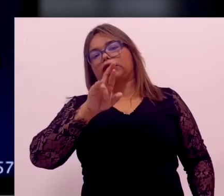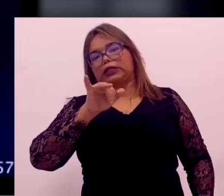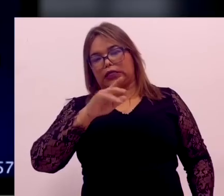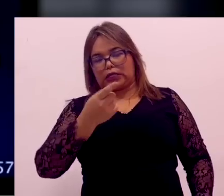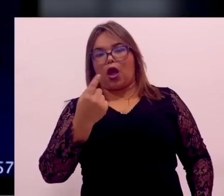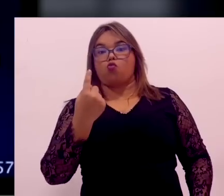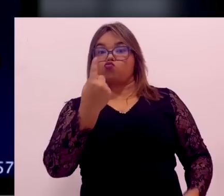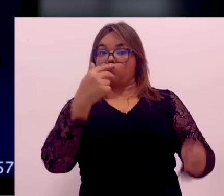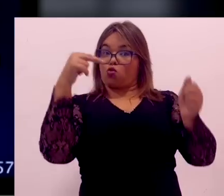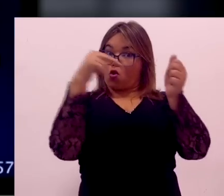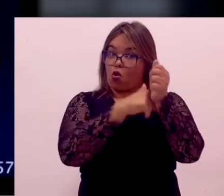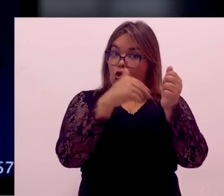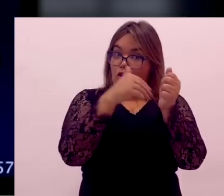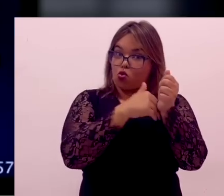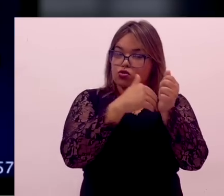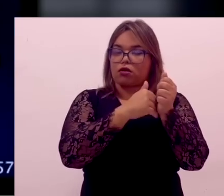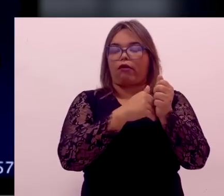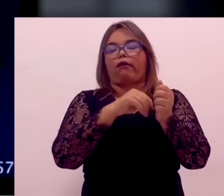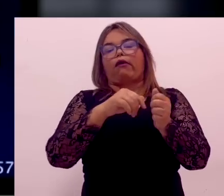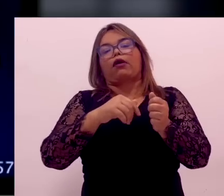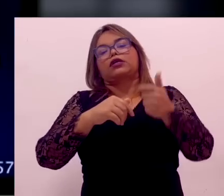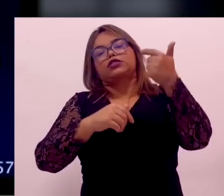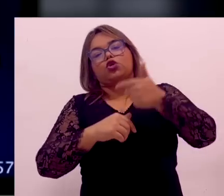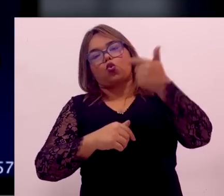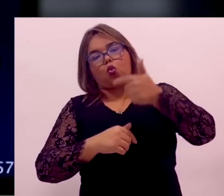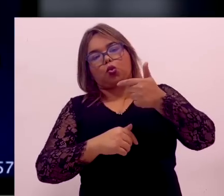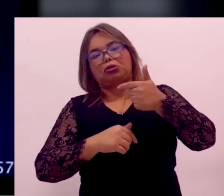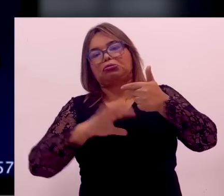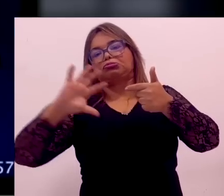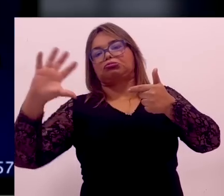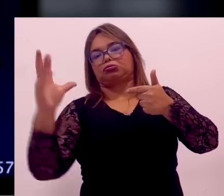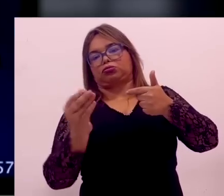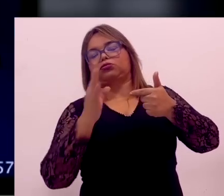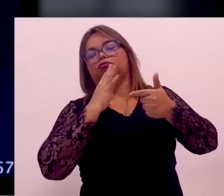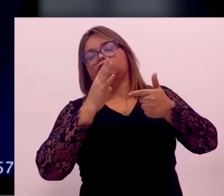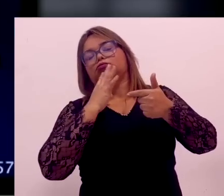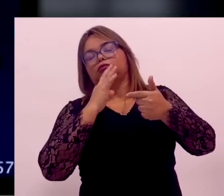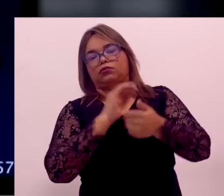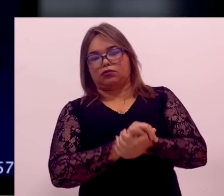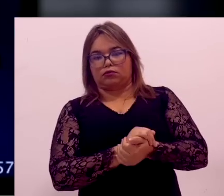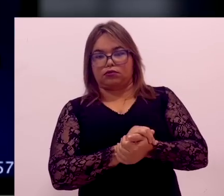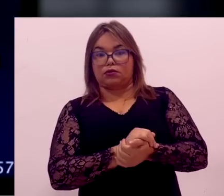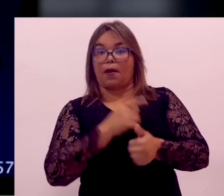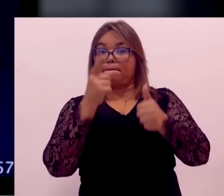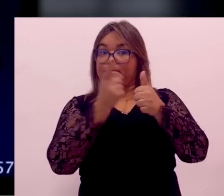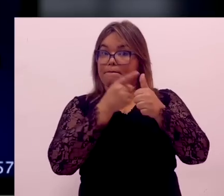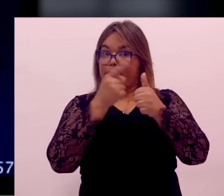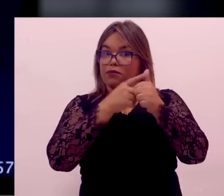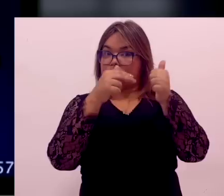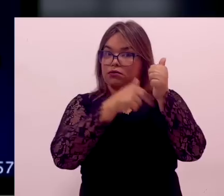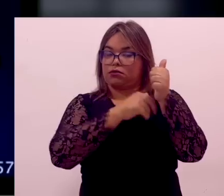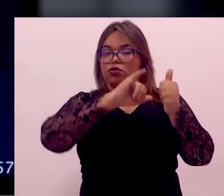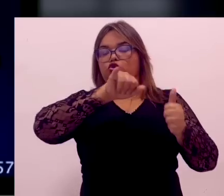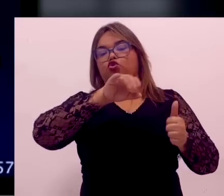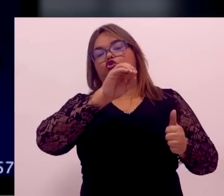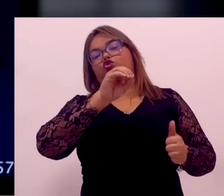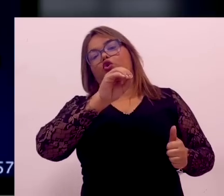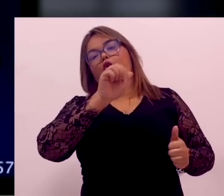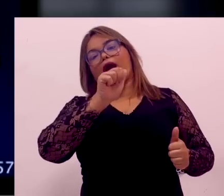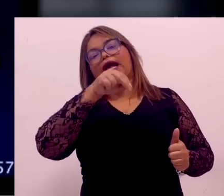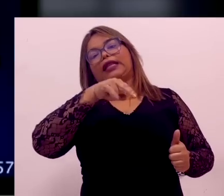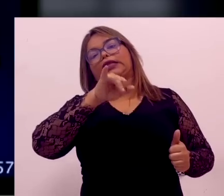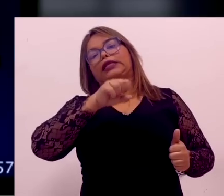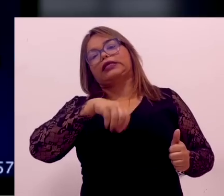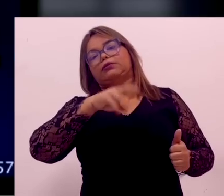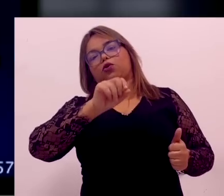outra revelada aos mestres, que se chama joanismo. A outra pública se